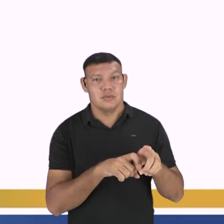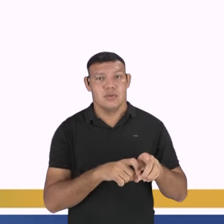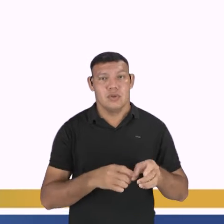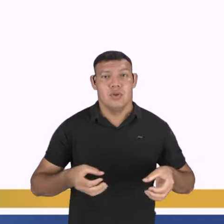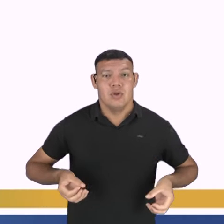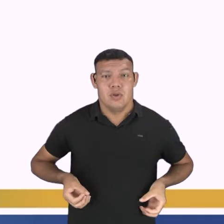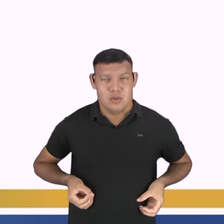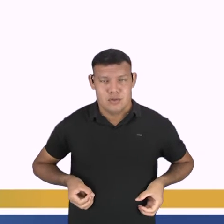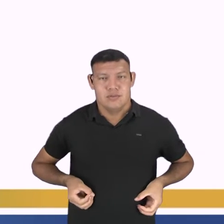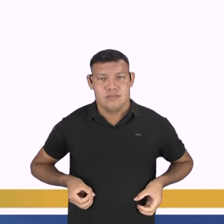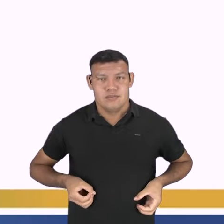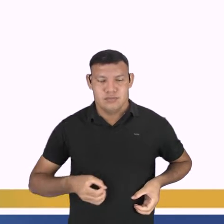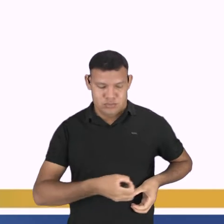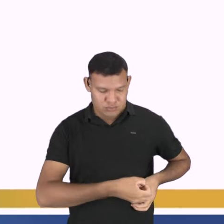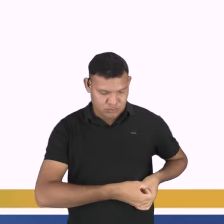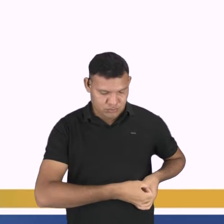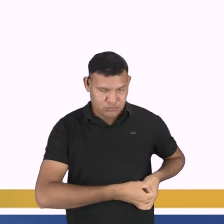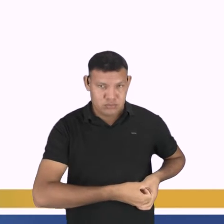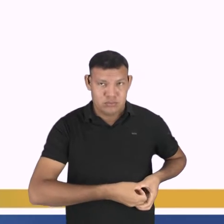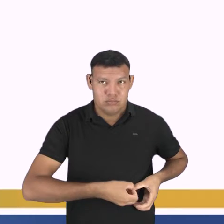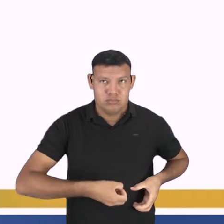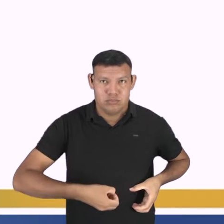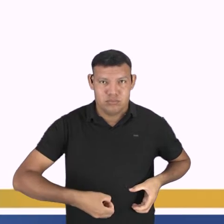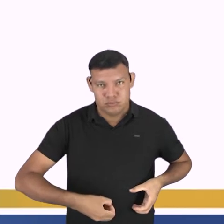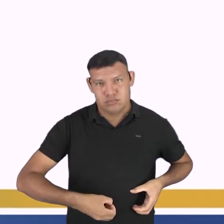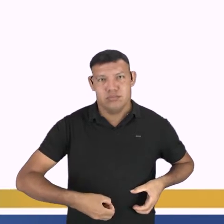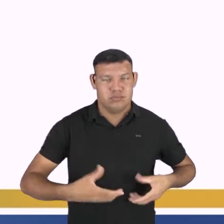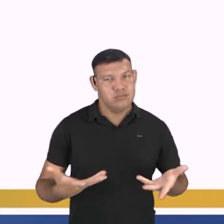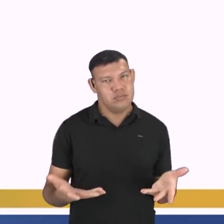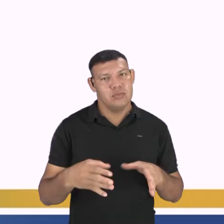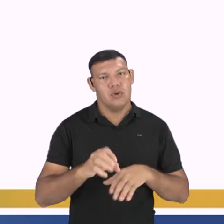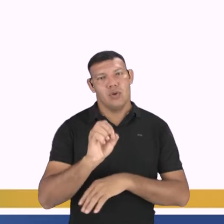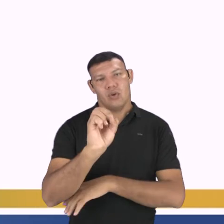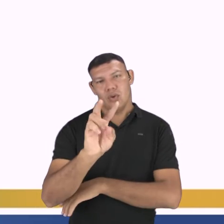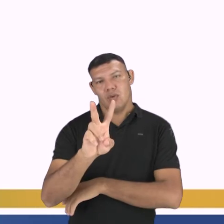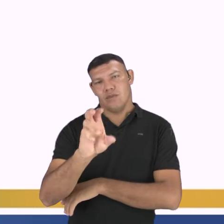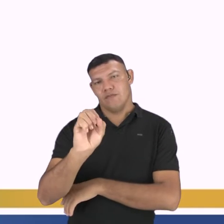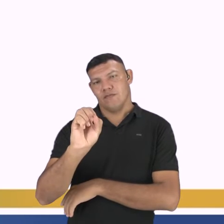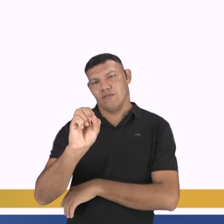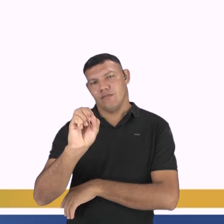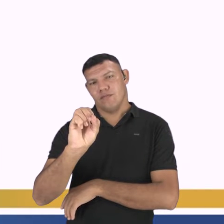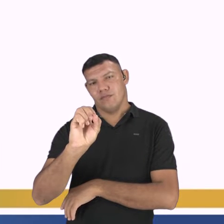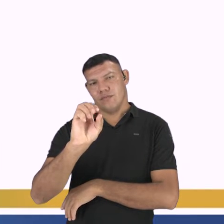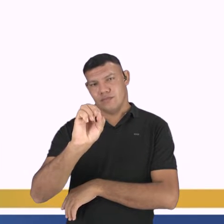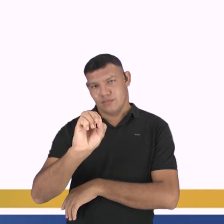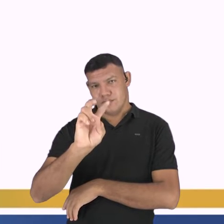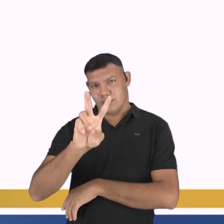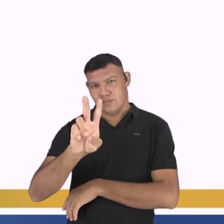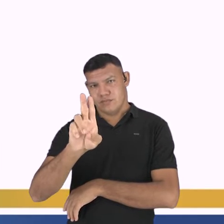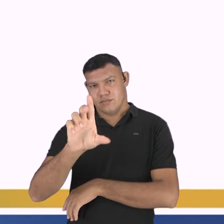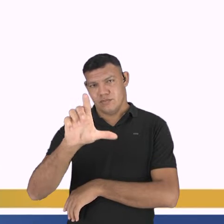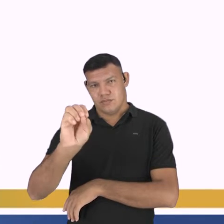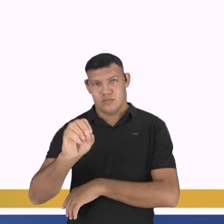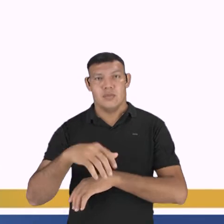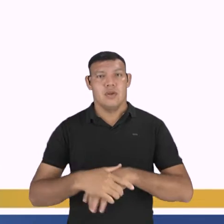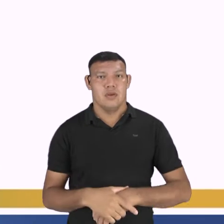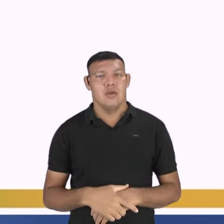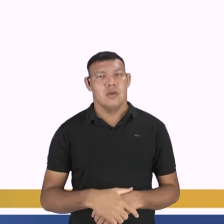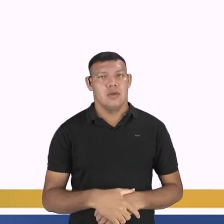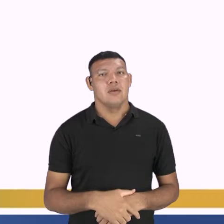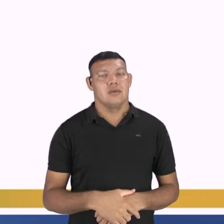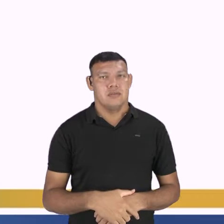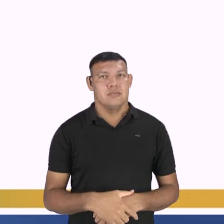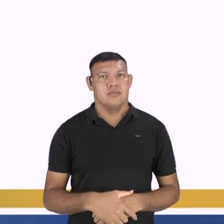os ovócitos, né, também chamados popularmente como óvulos. O espermatozoide, ele